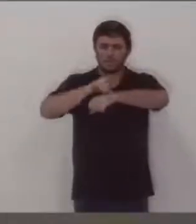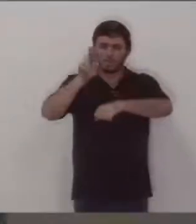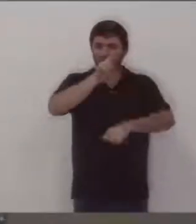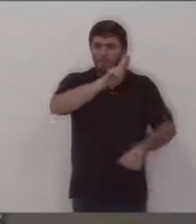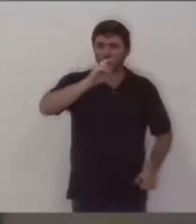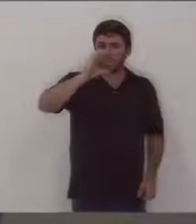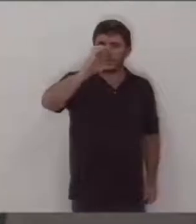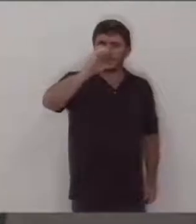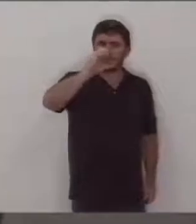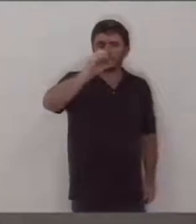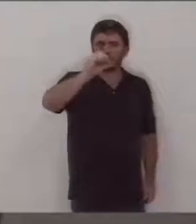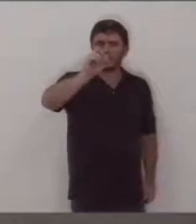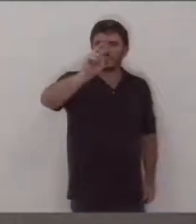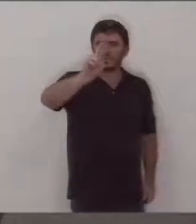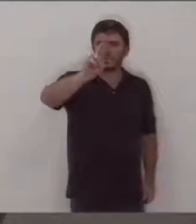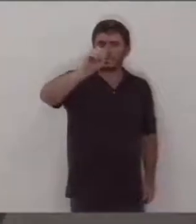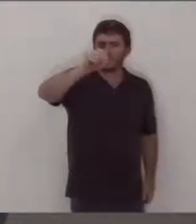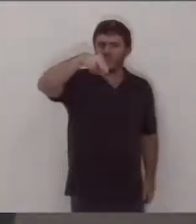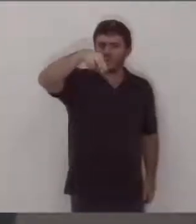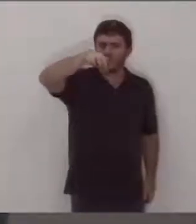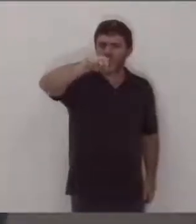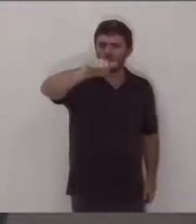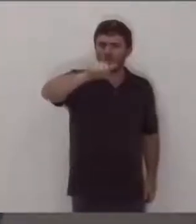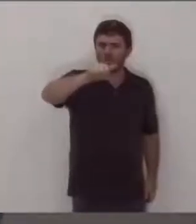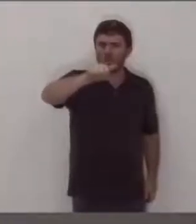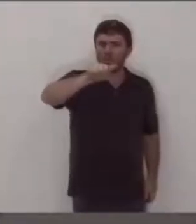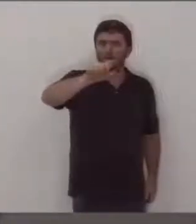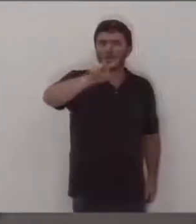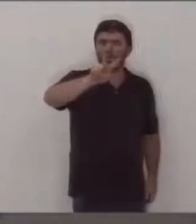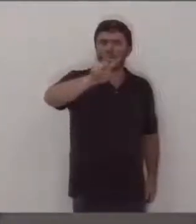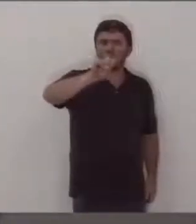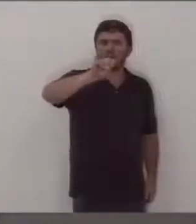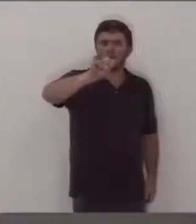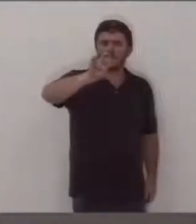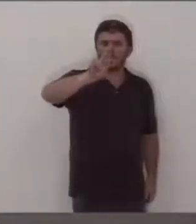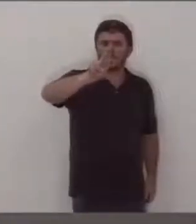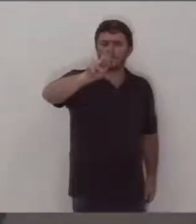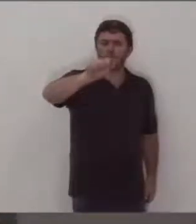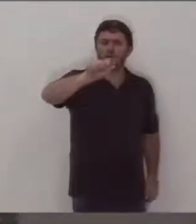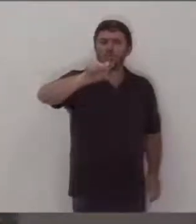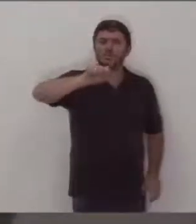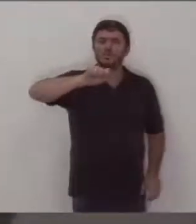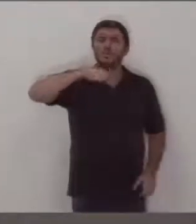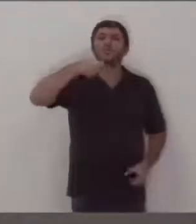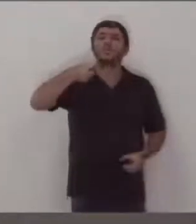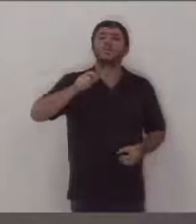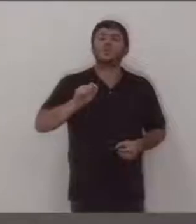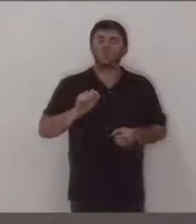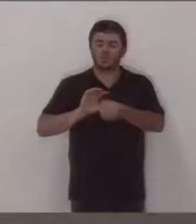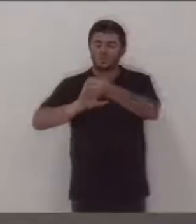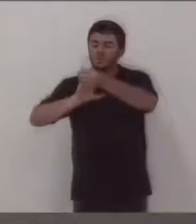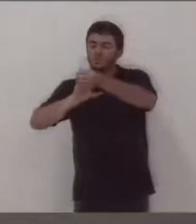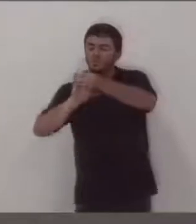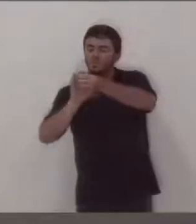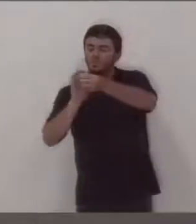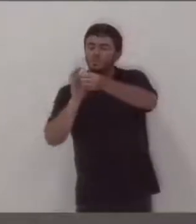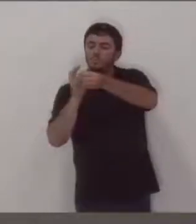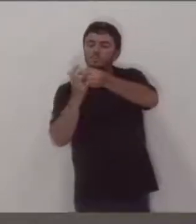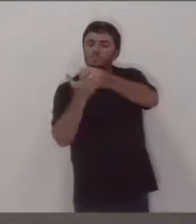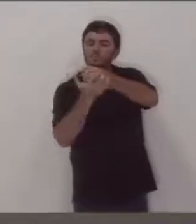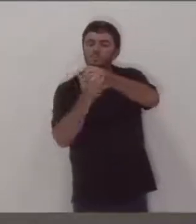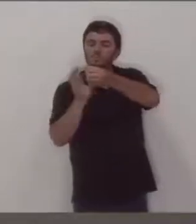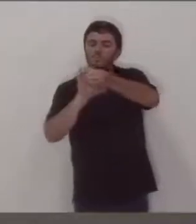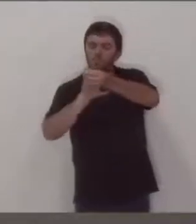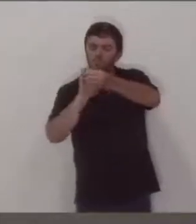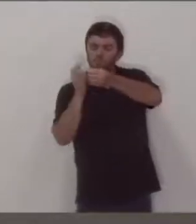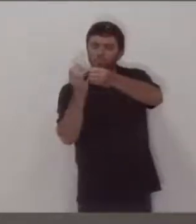modelo de pânico, mas pedindo ajuda para a própria Secretaria de Saúde. Eu estou acompanhando e fazendo justiça, né? Parabéns pela transparência da Secretaria